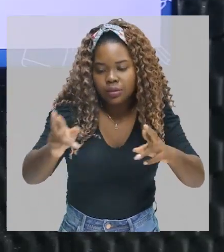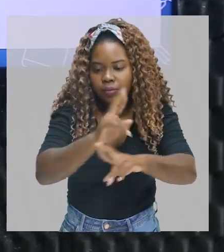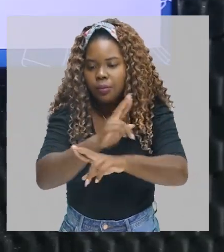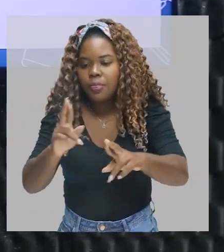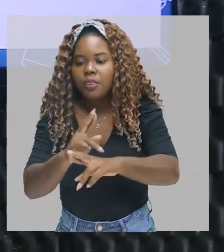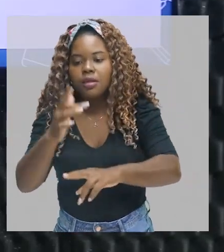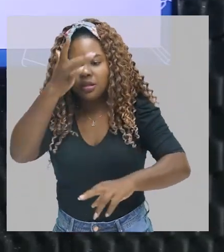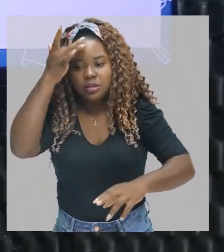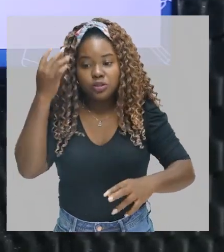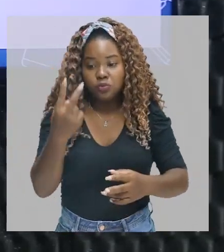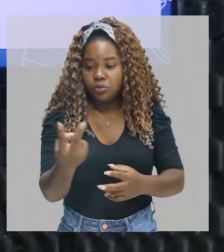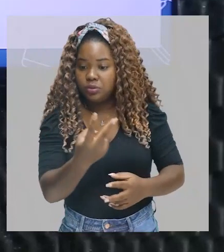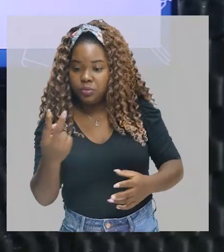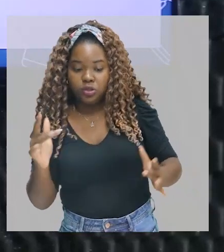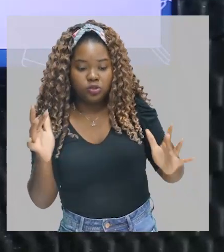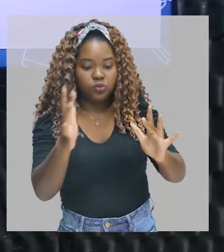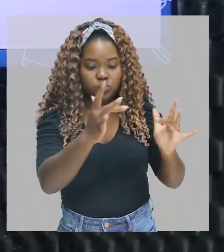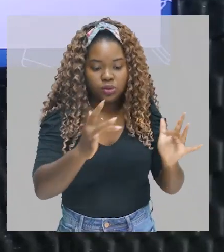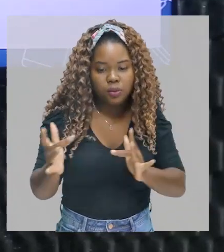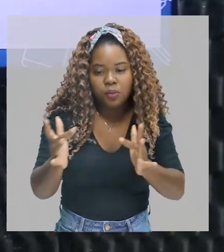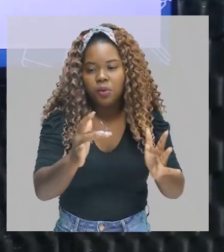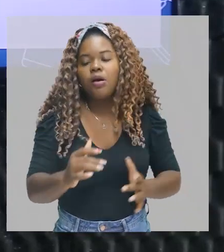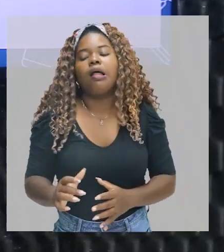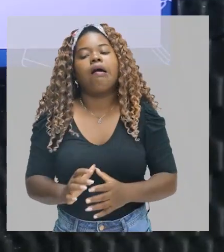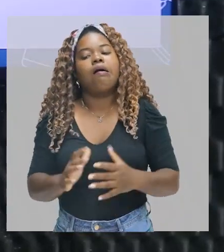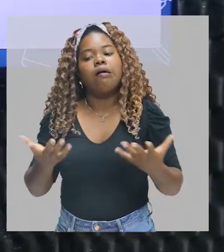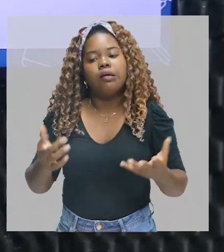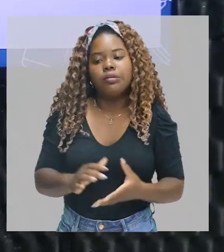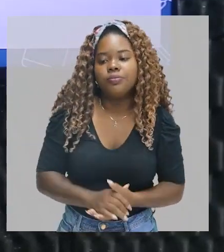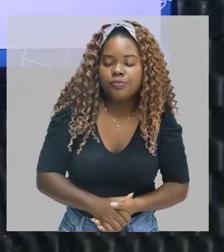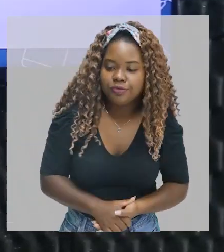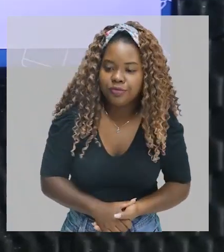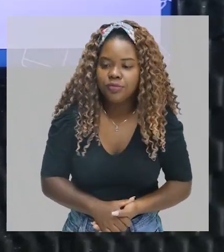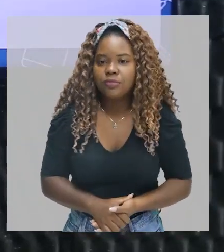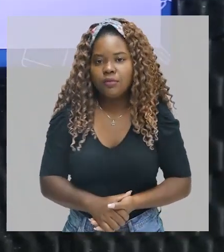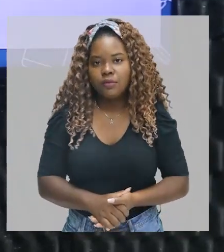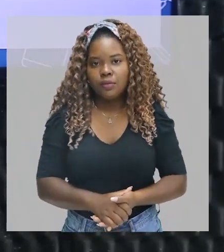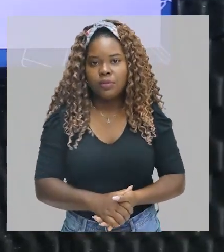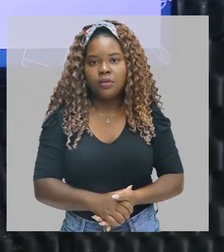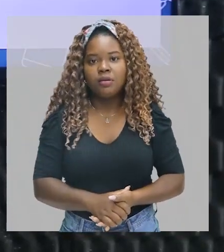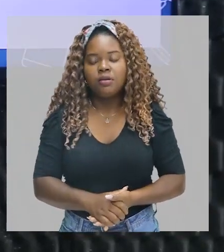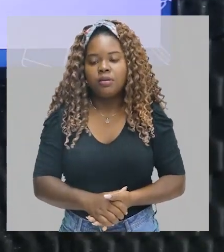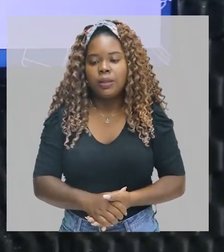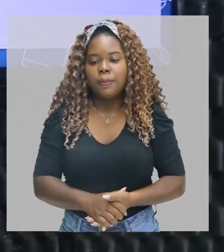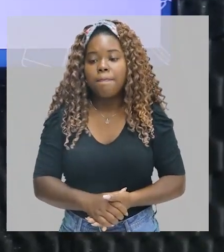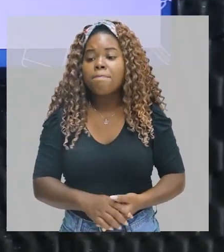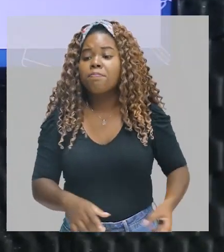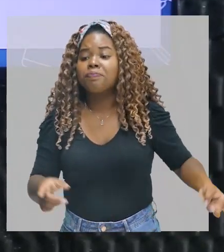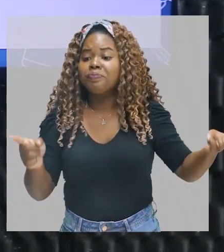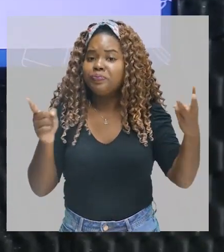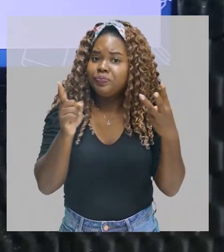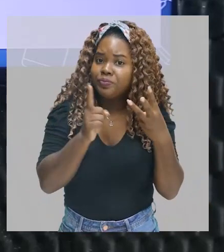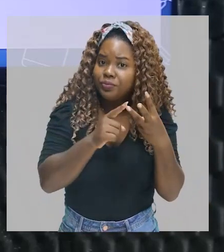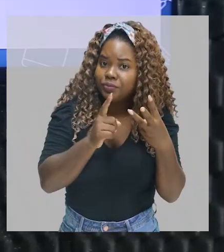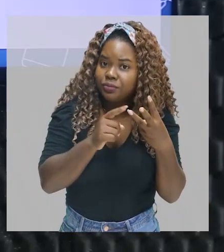né? A atração física que se completa, vai na relação íntima. E nós